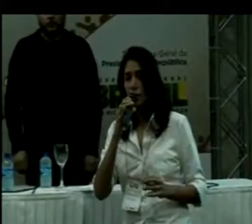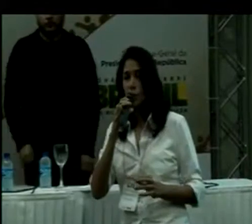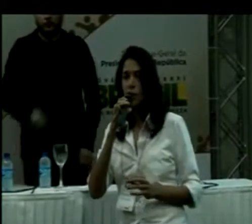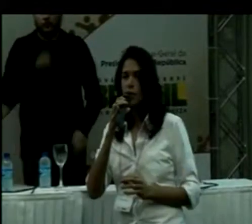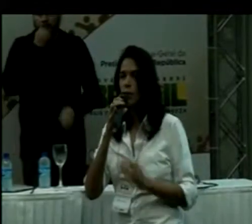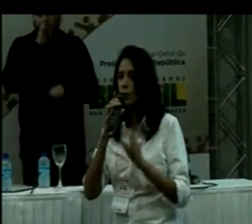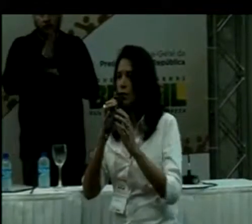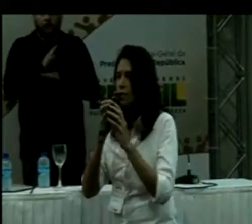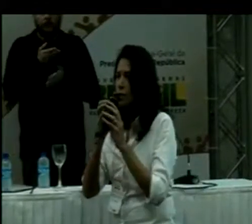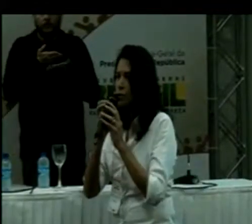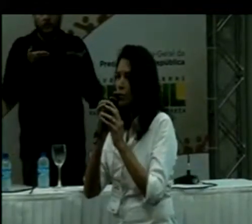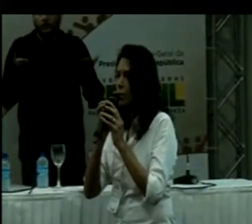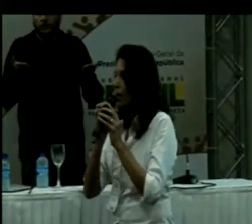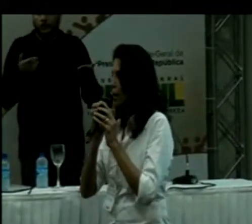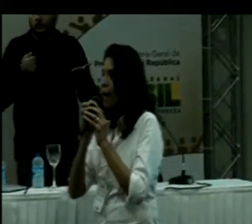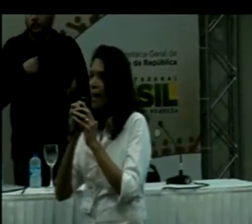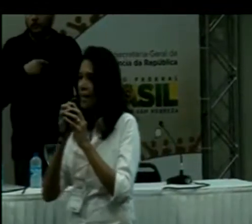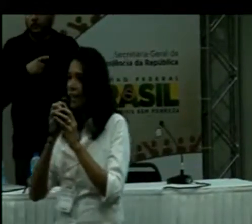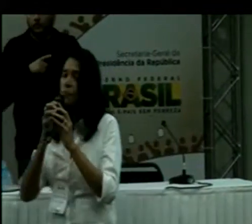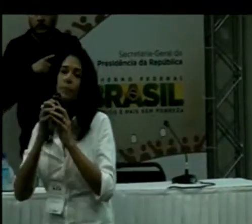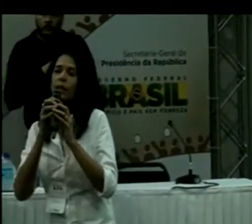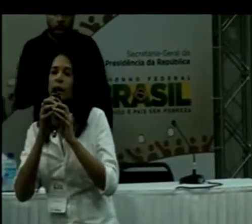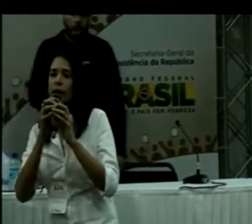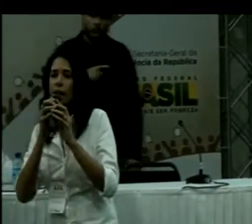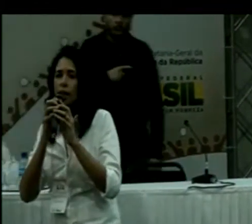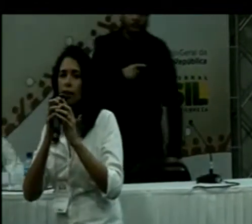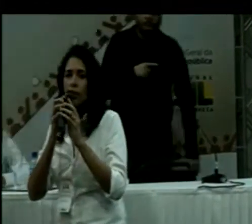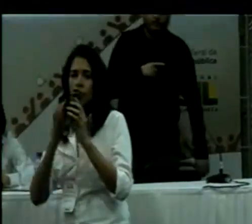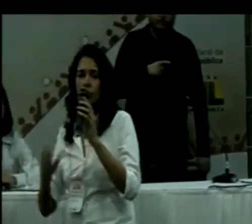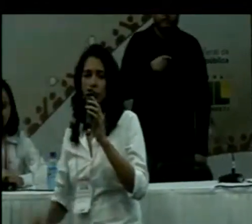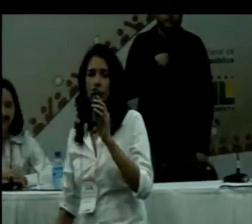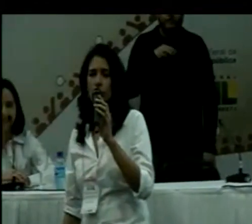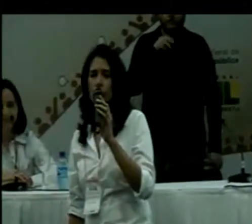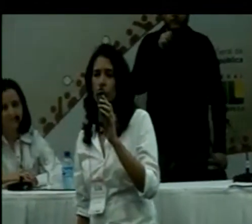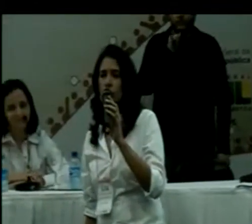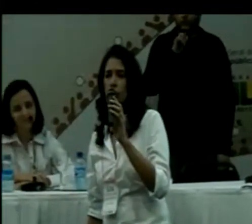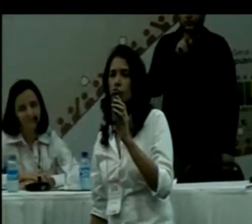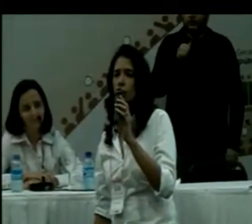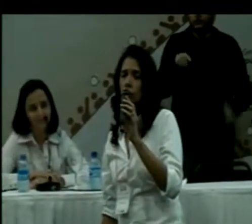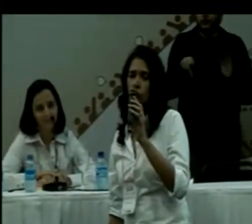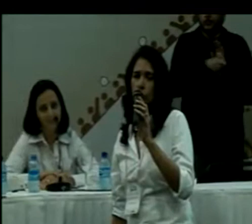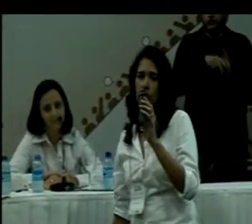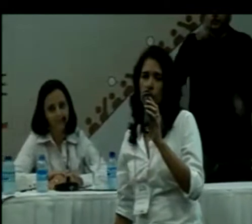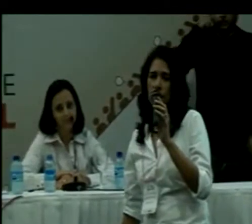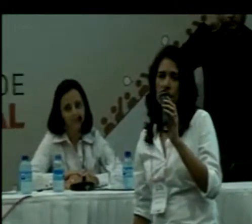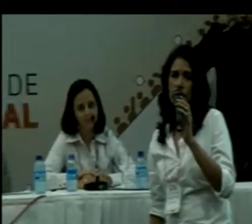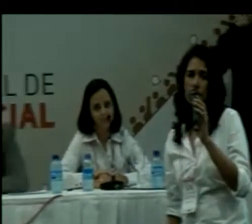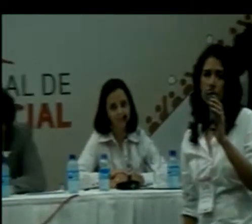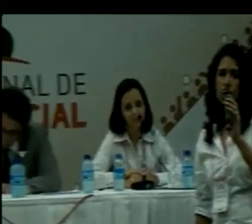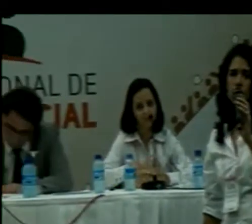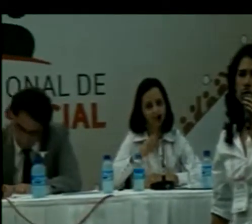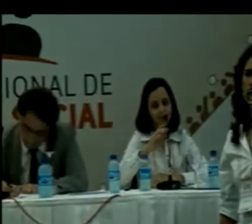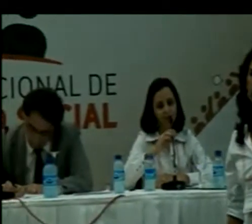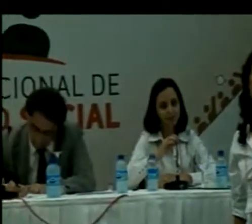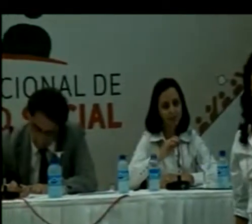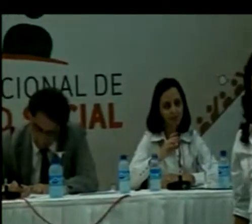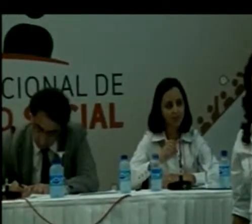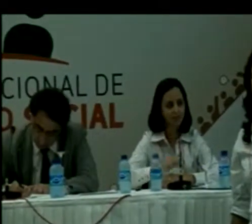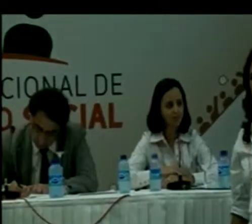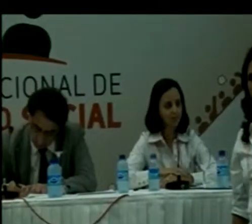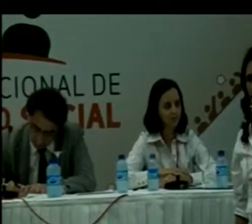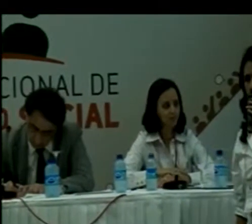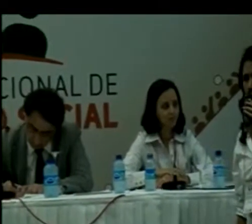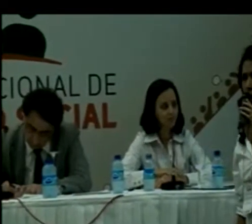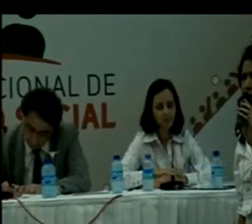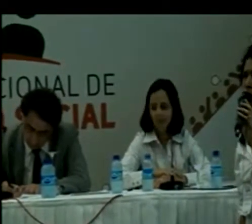Boa tarde a todos e todas. Eu sou Mayra, venho do Rio Grande do Norte. No Rio Grande do Norte represento o Conselho